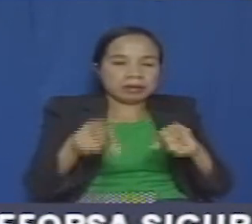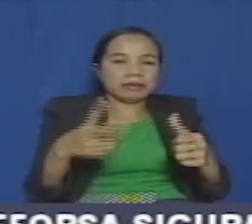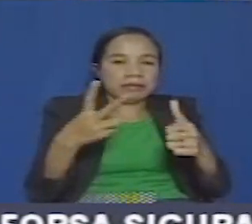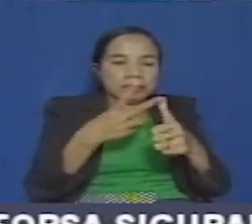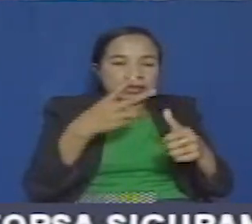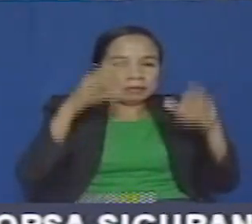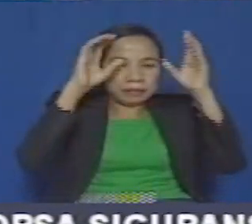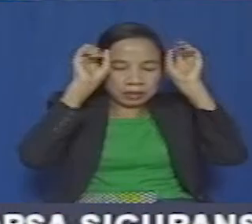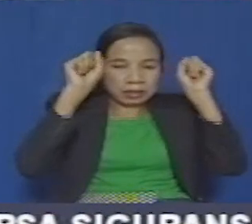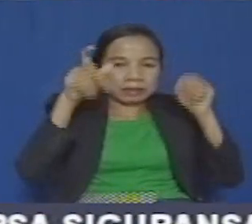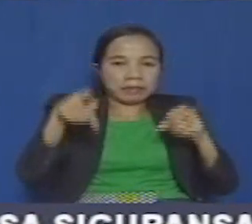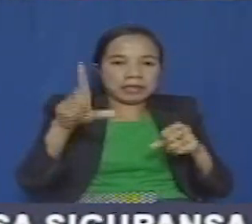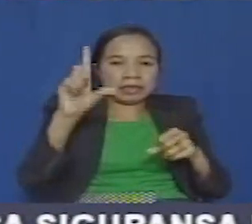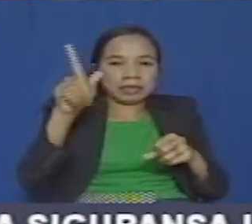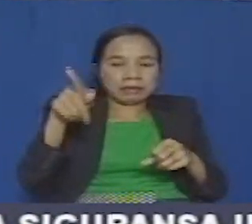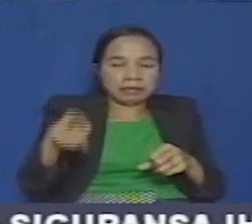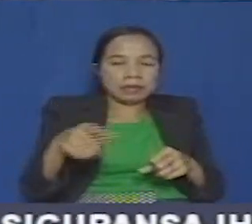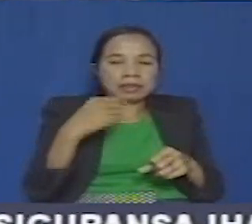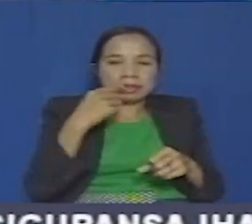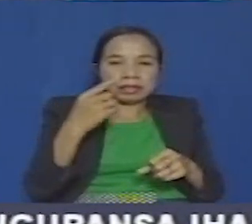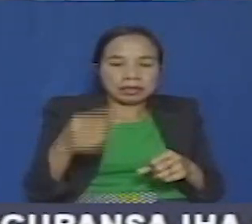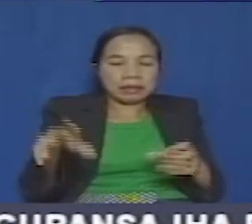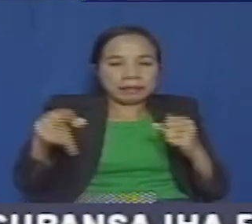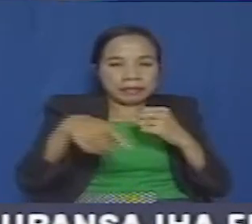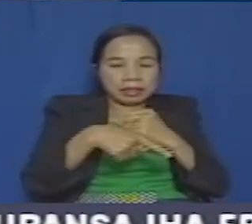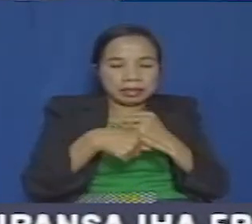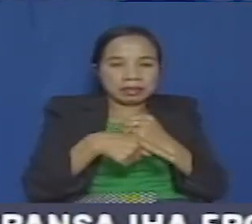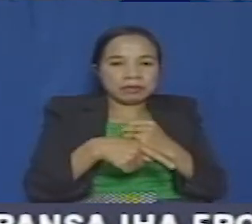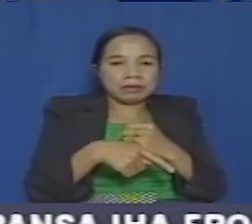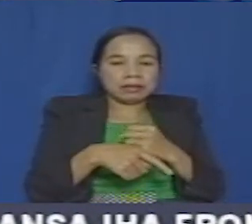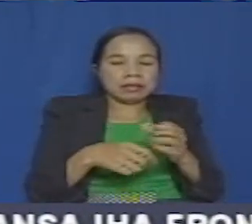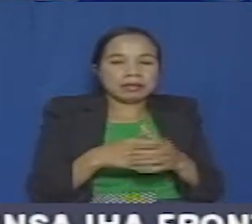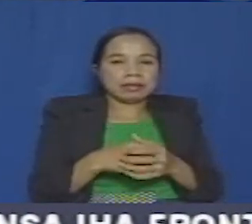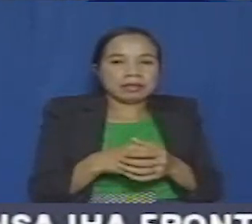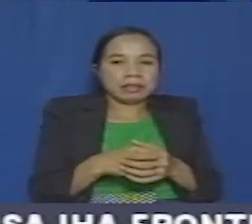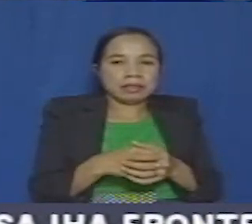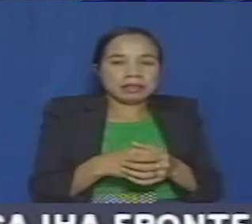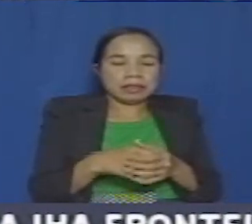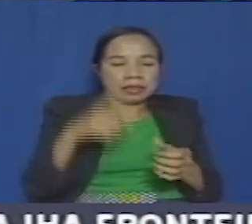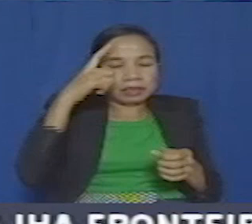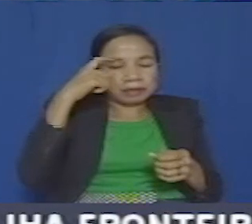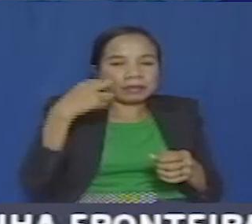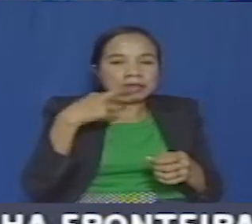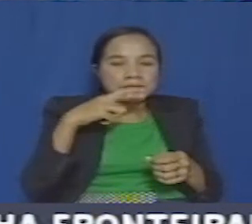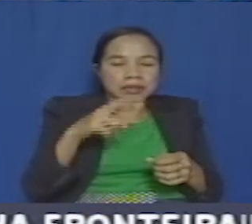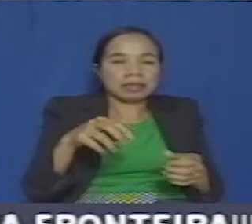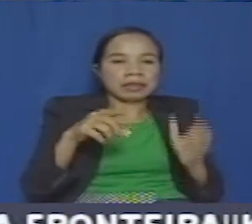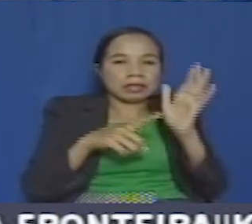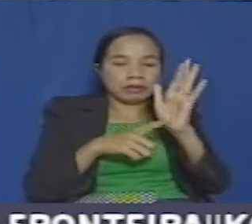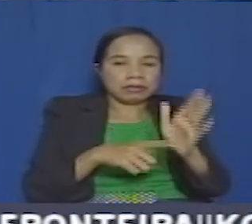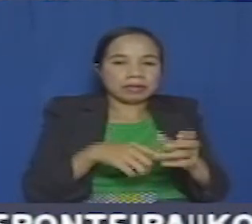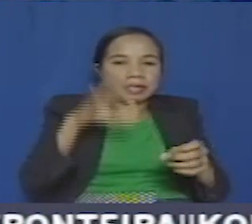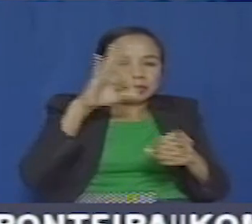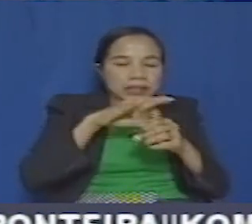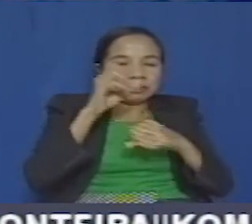Vice-presidente PLP, Demetrio do Amaral de Carvalho Hateten, partido ne, metin. Tamba resultado hatudu ona iha